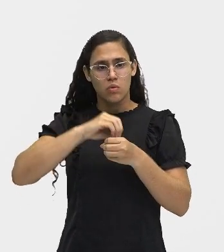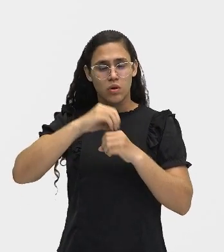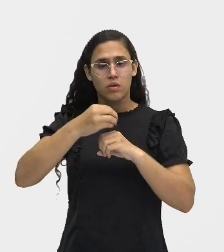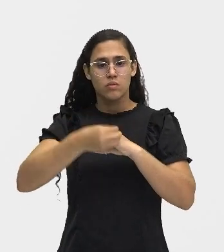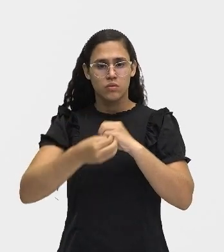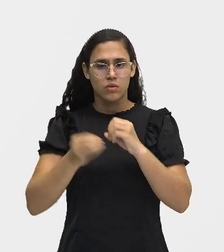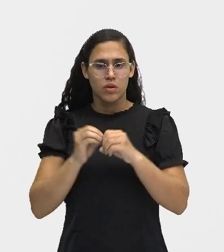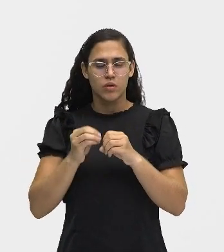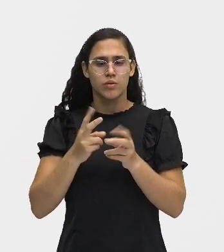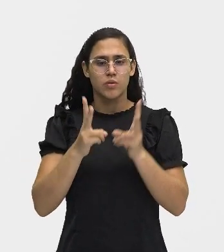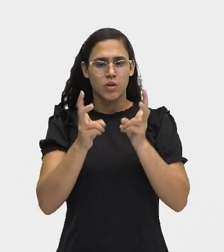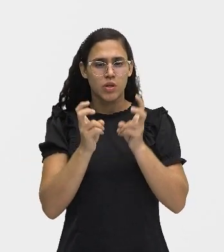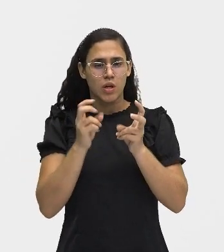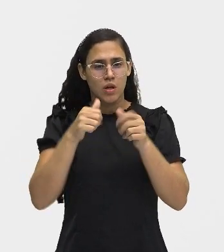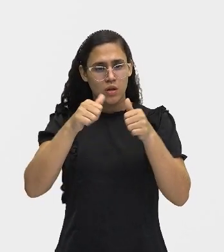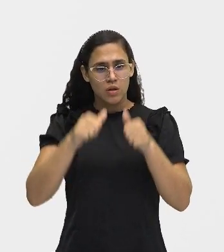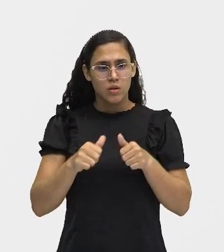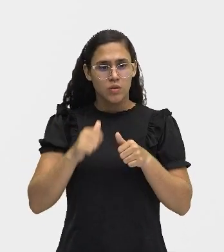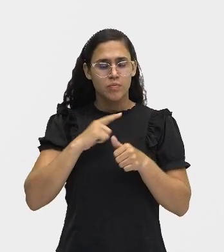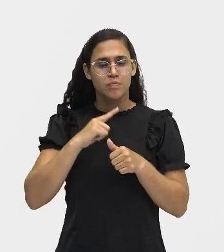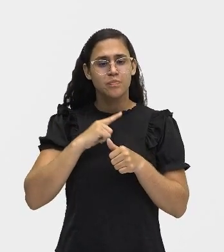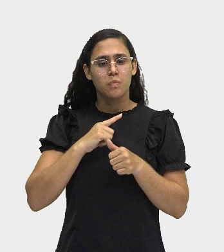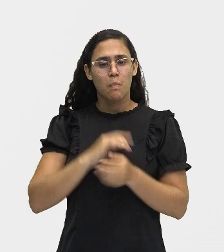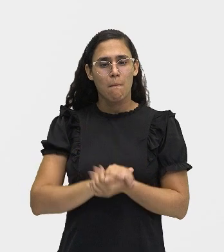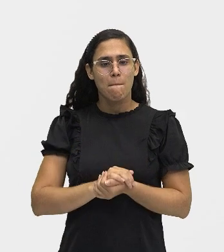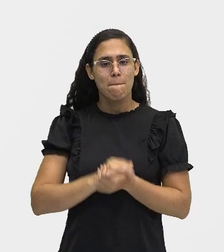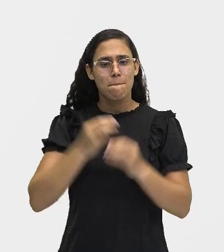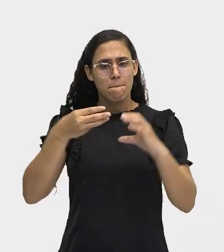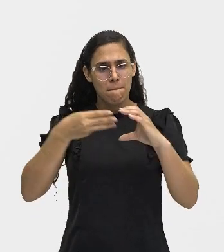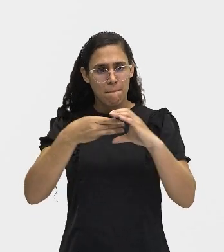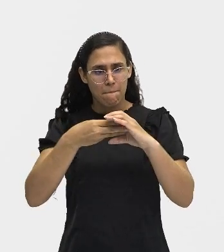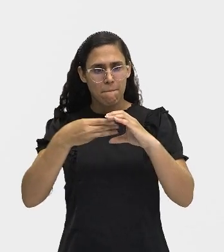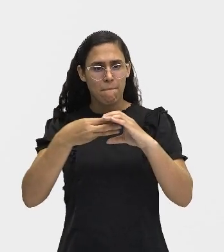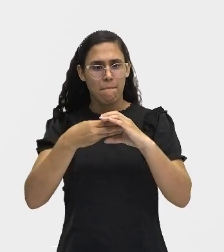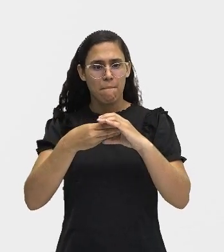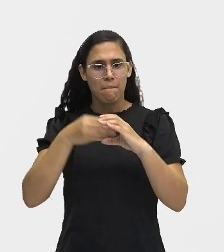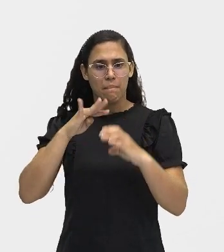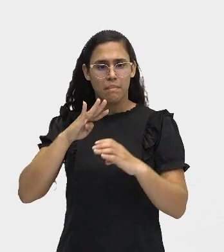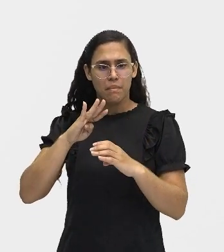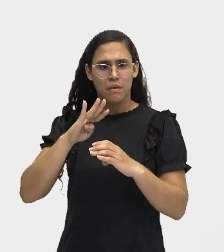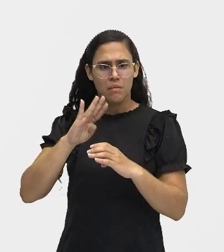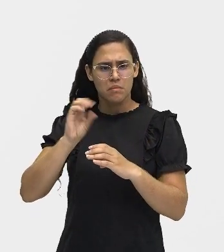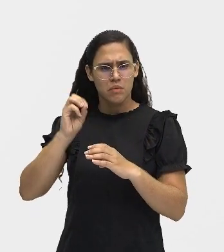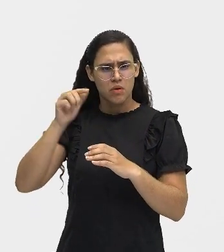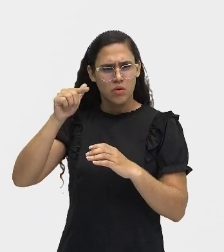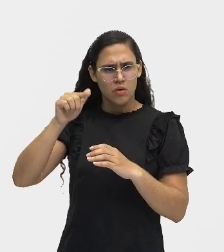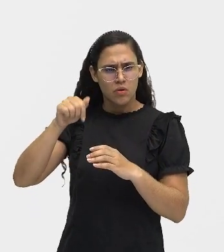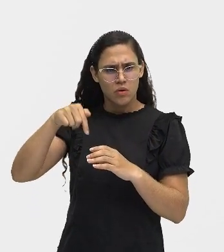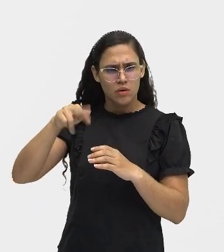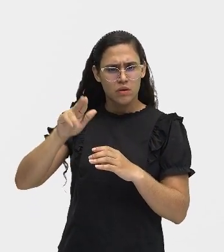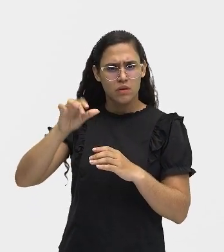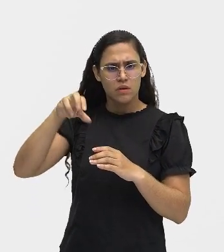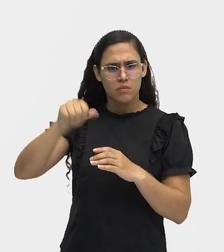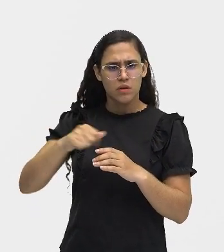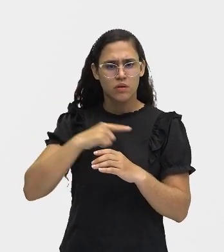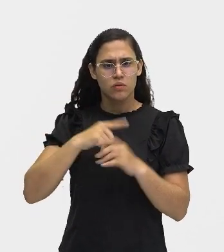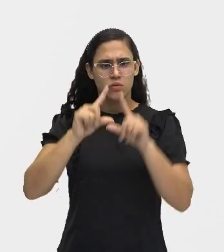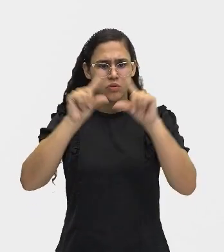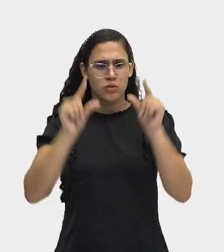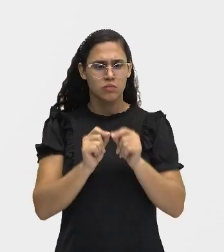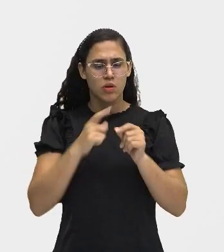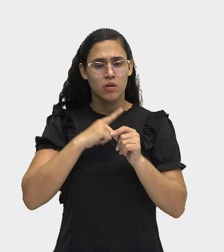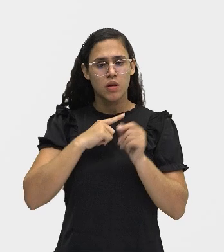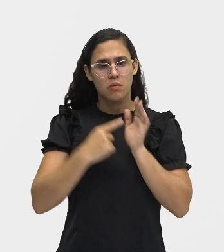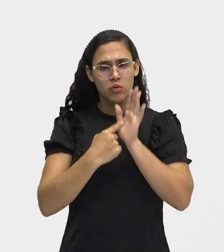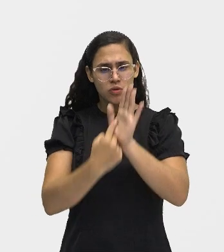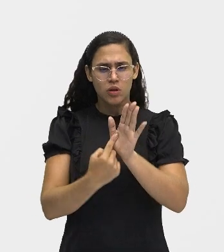né, a gente tem ali que a análise das células e bioquímica dos organismos tem revelado que existe uma